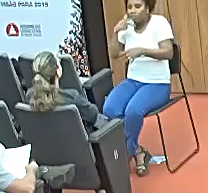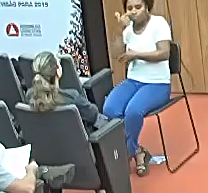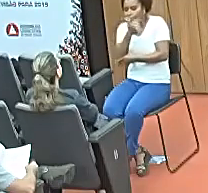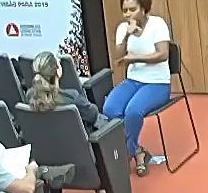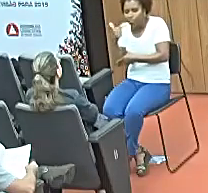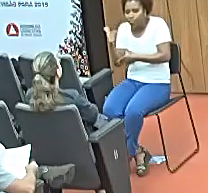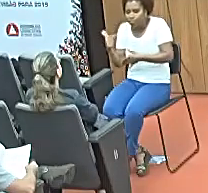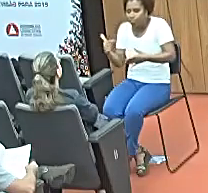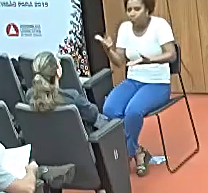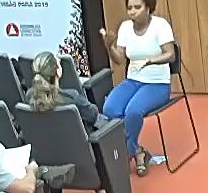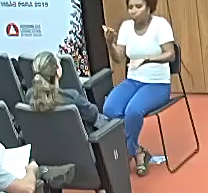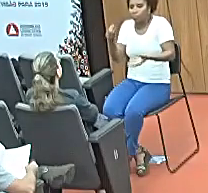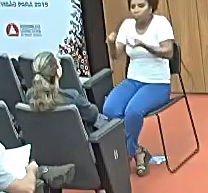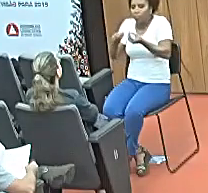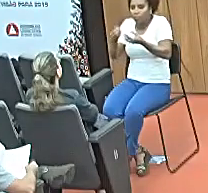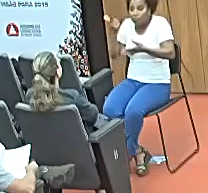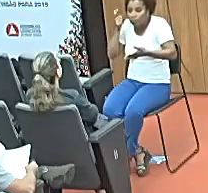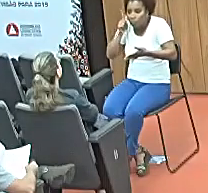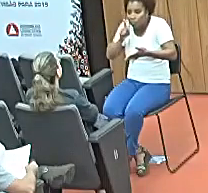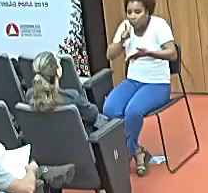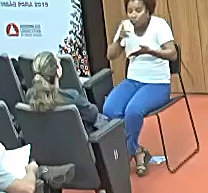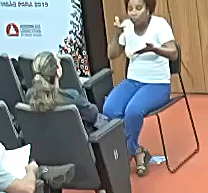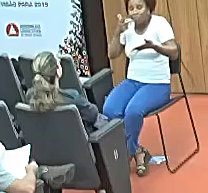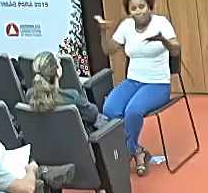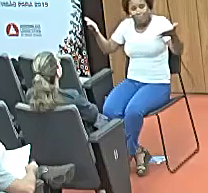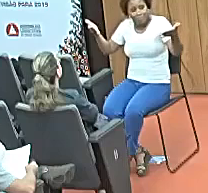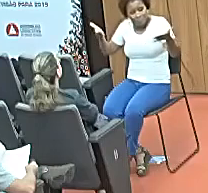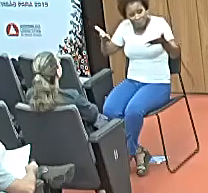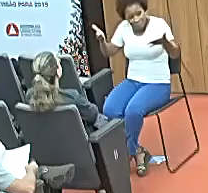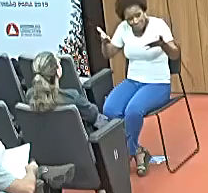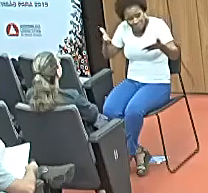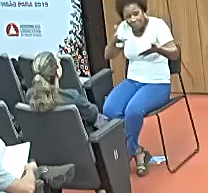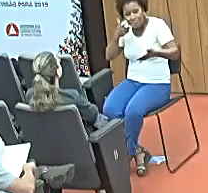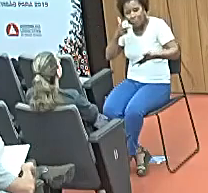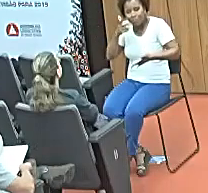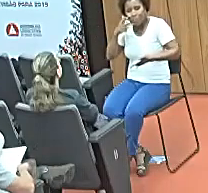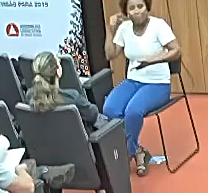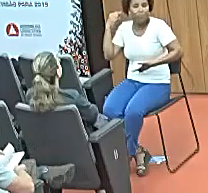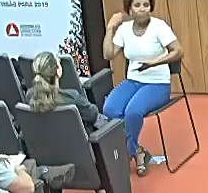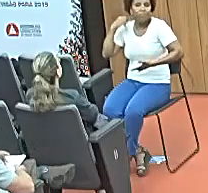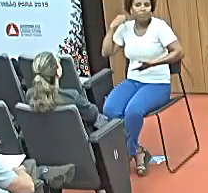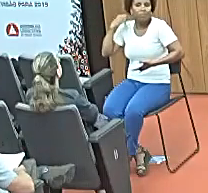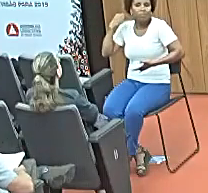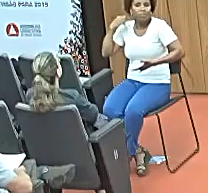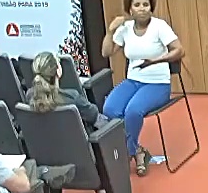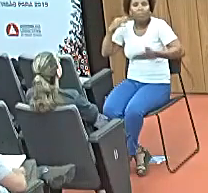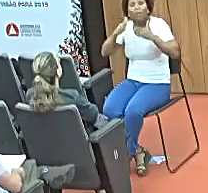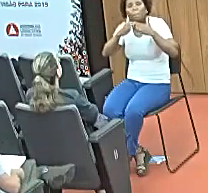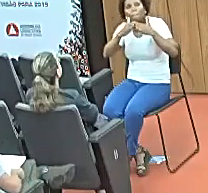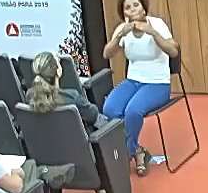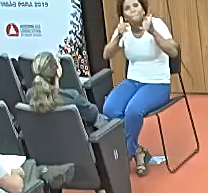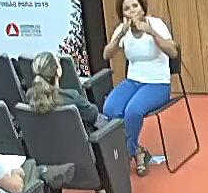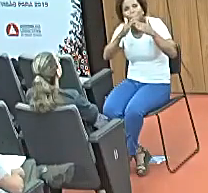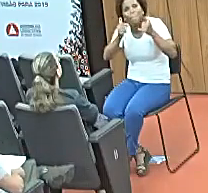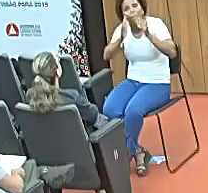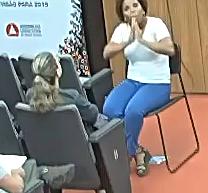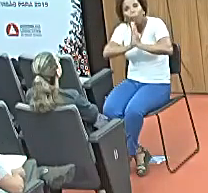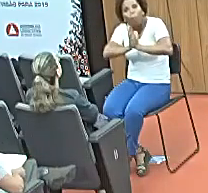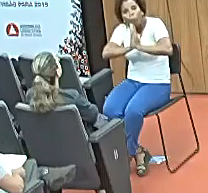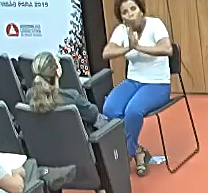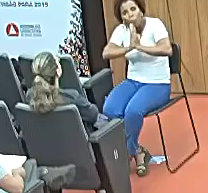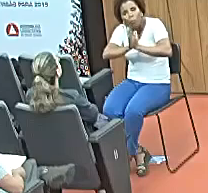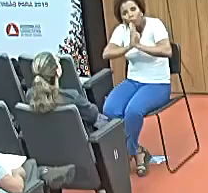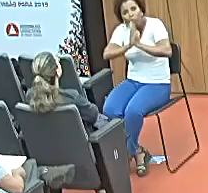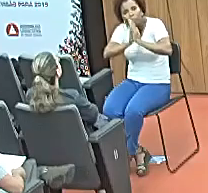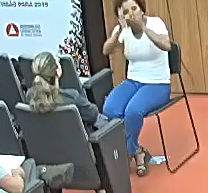criar as ações e aqui está as sessões têm que ser discutidas e elaboradas e aprovadas nesta casa e no governo